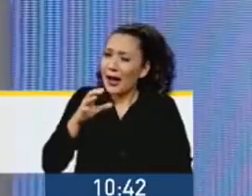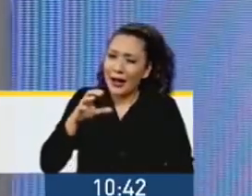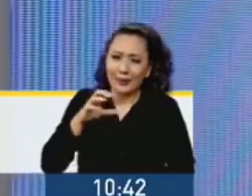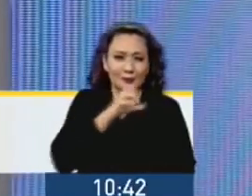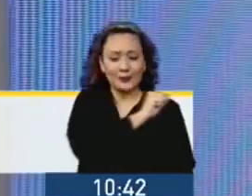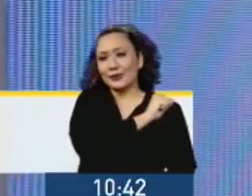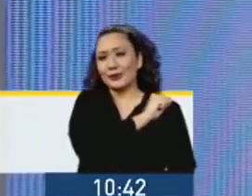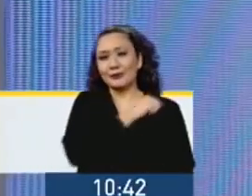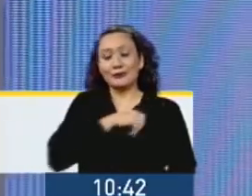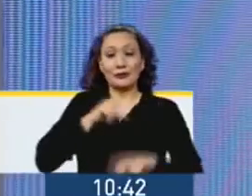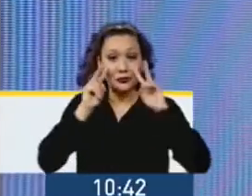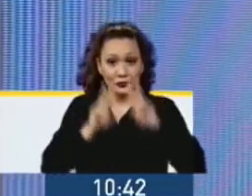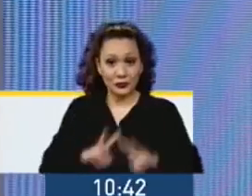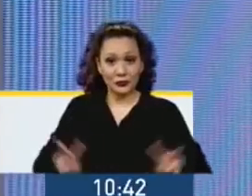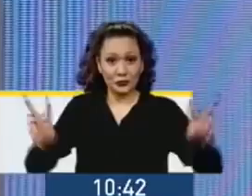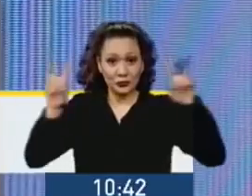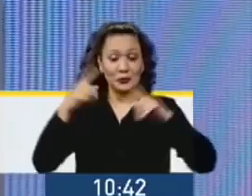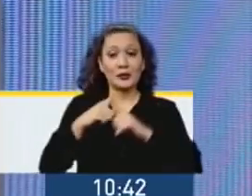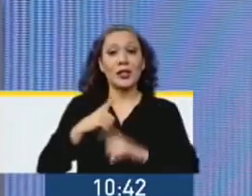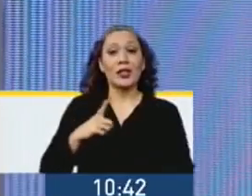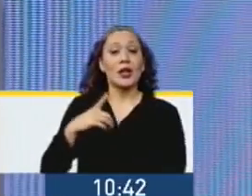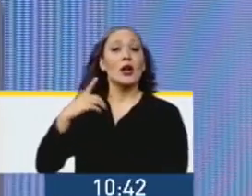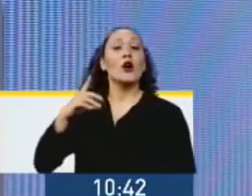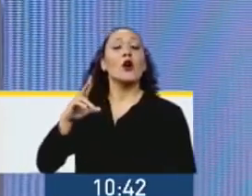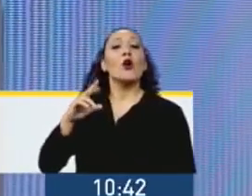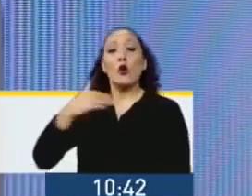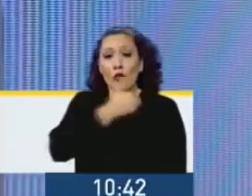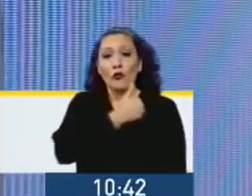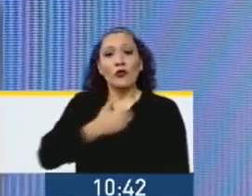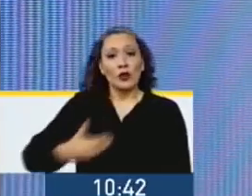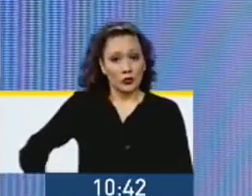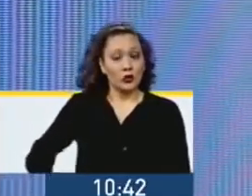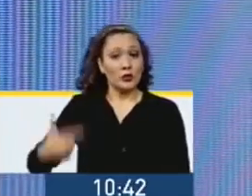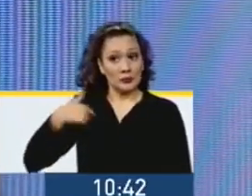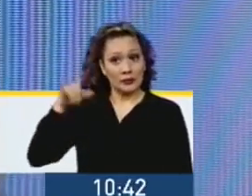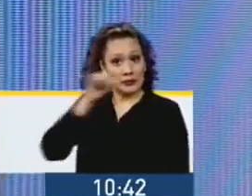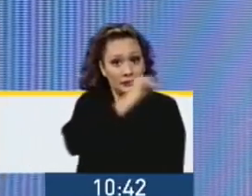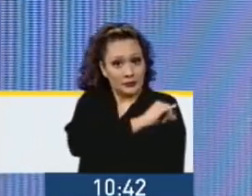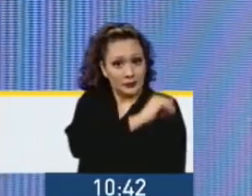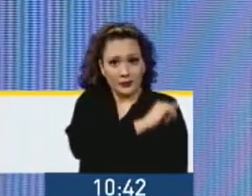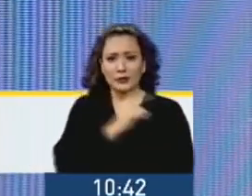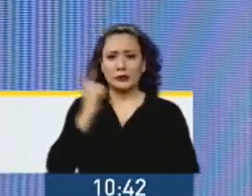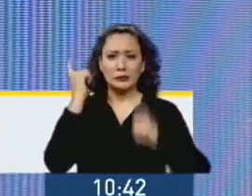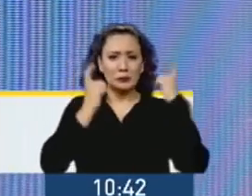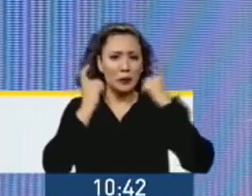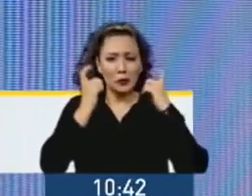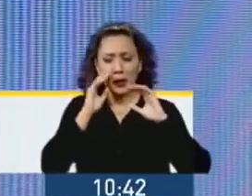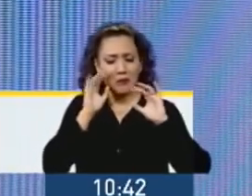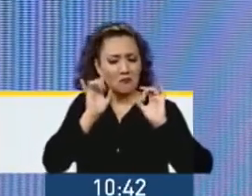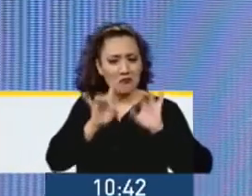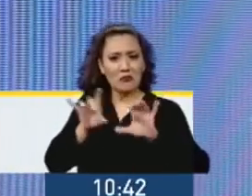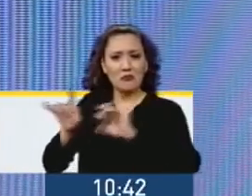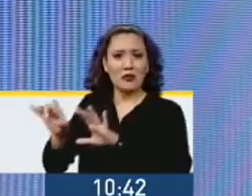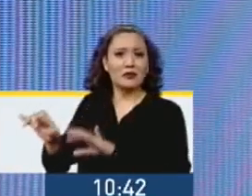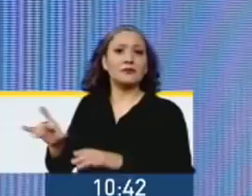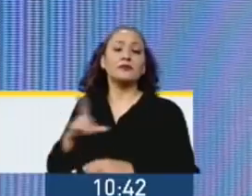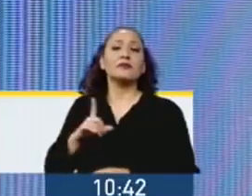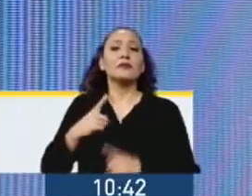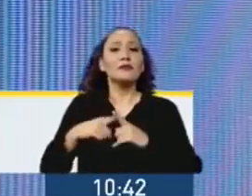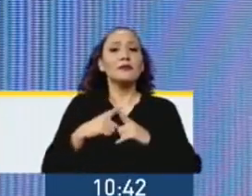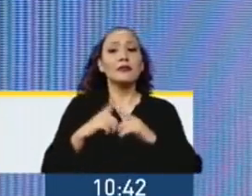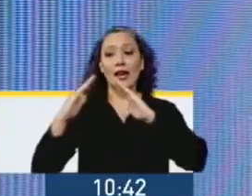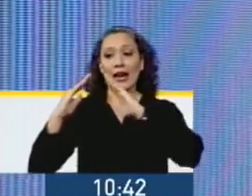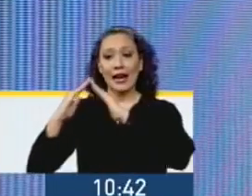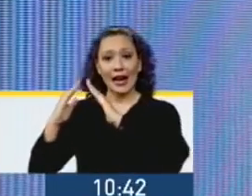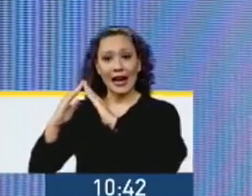um testemunho do governador do meu estado do Rio de Janeiro, Wilson Witzel, que não parecia se preocupar com a saúde da população do Rio quando fornecia às nossas casas